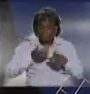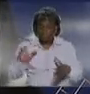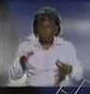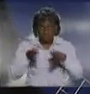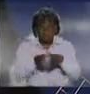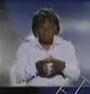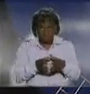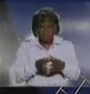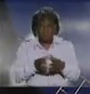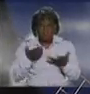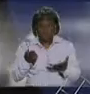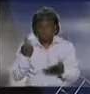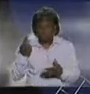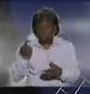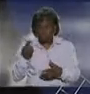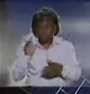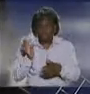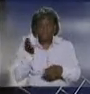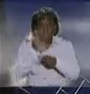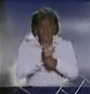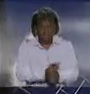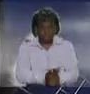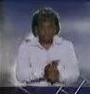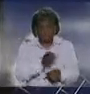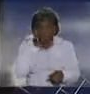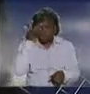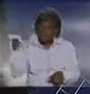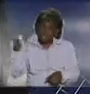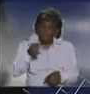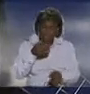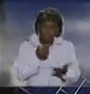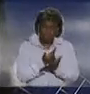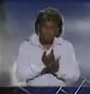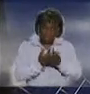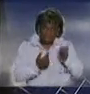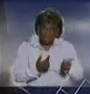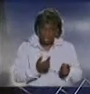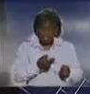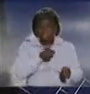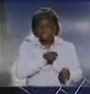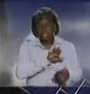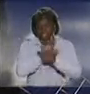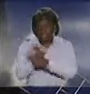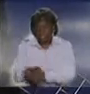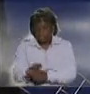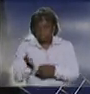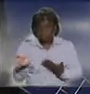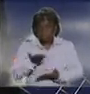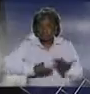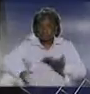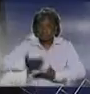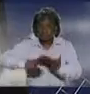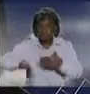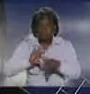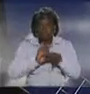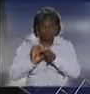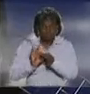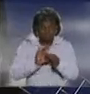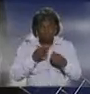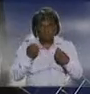trabalhar coletivamente, né? Então, que uma possam indicar clientes para as outras, para que a gente possa ter um tecido